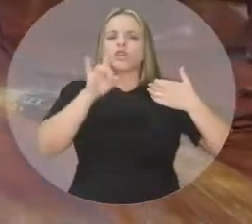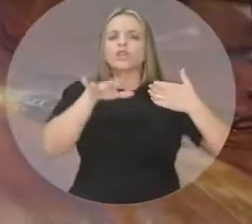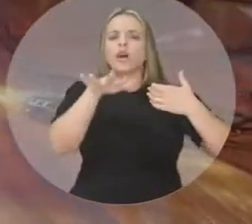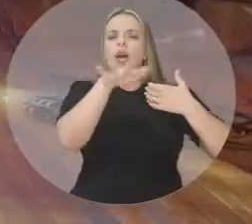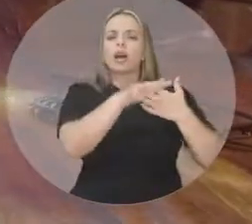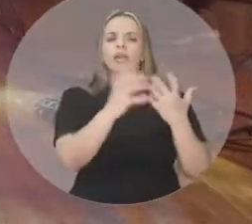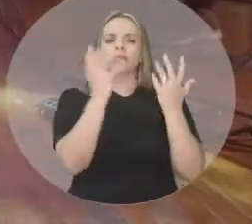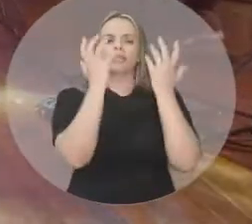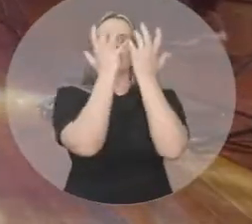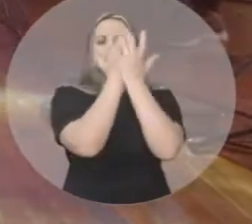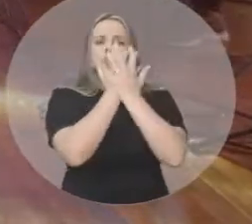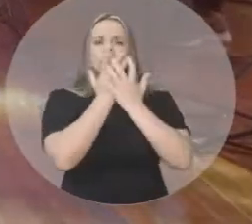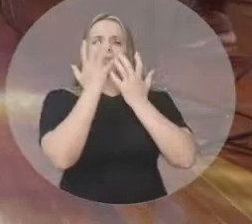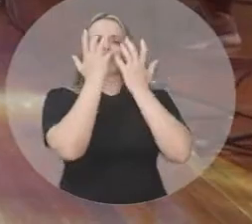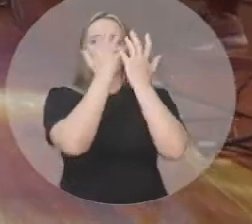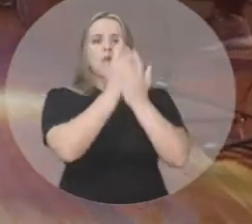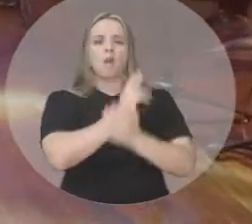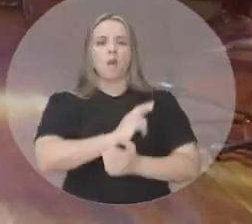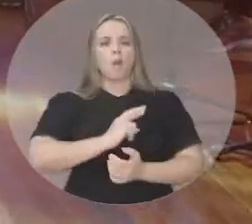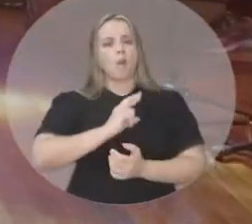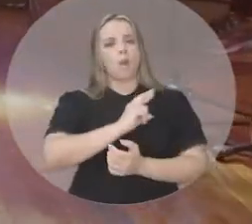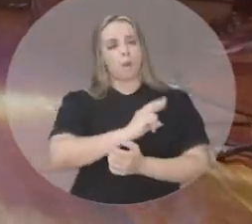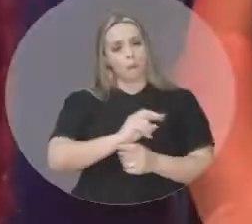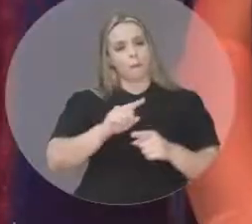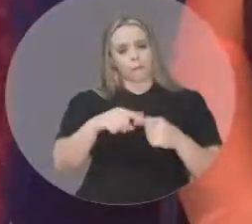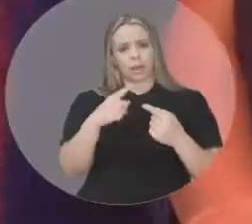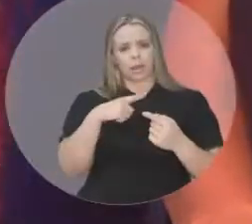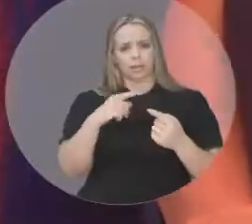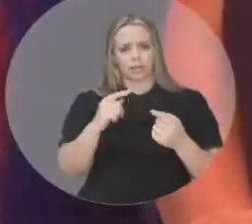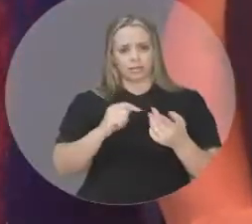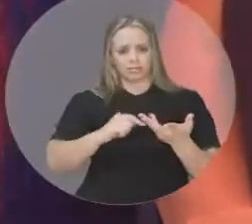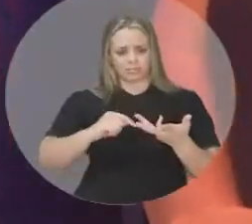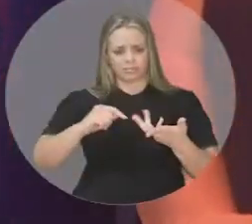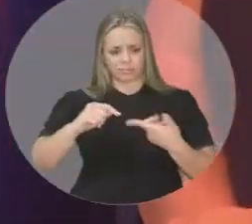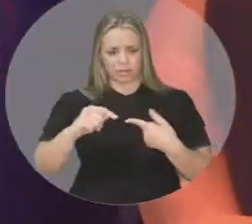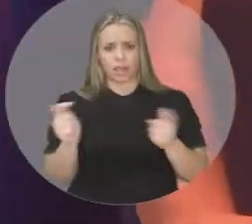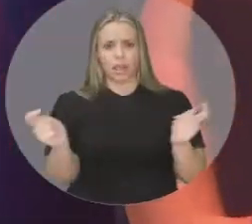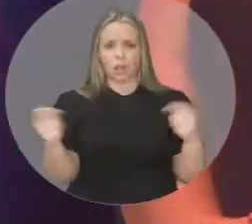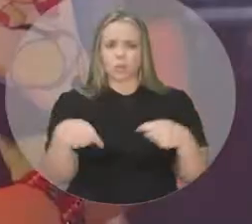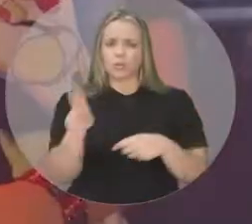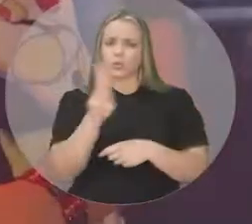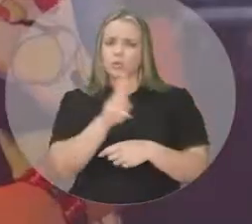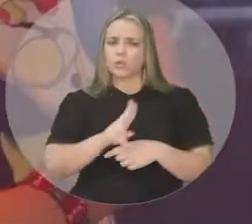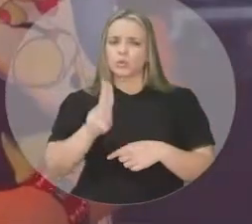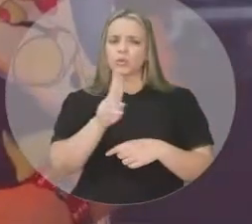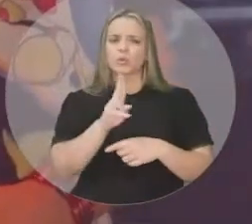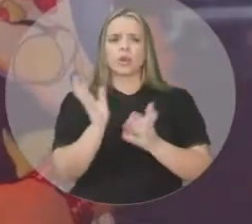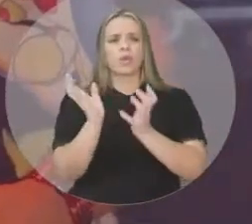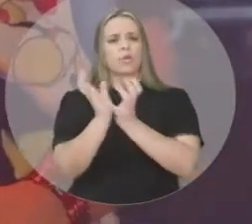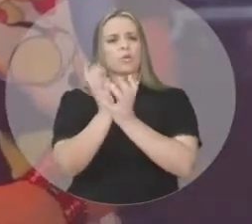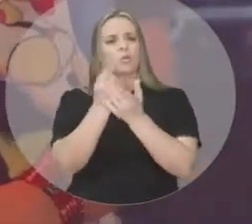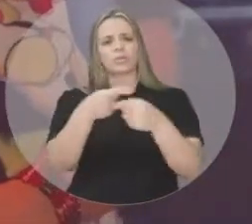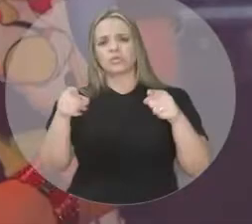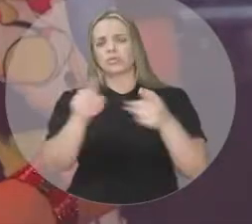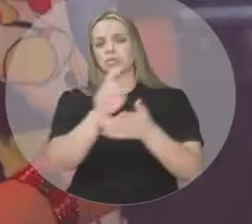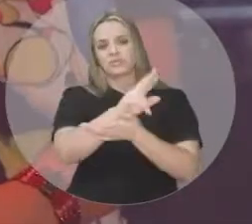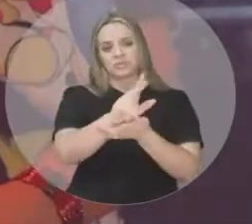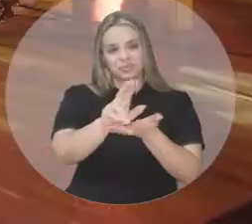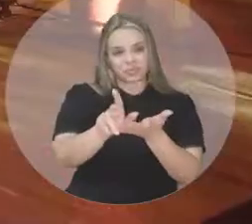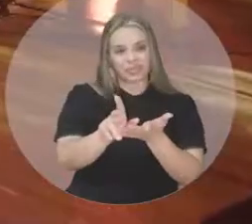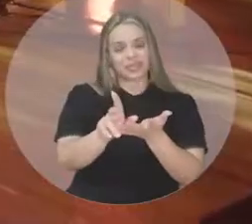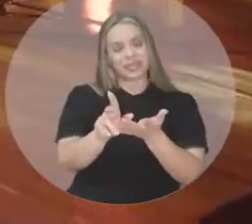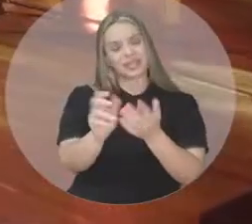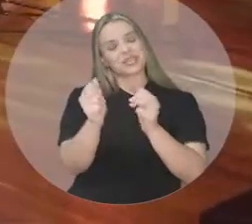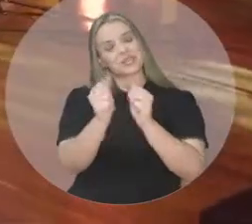quinta geração. Agradeço a Deus todos os dias da minha vida. E estou muito feliz de estar aqui. E eu falo para você assim, de coração